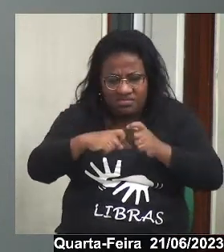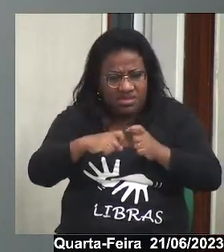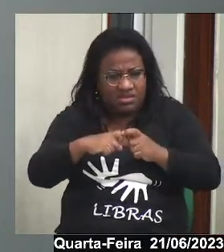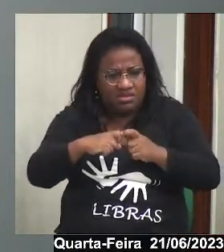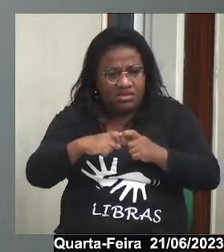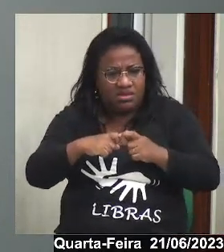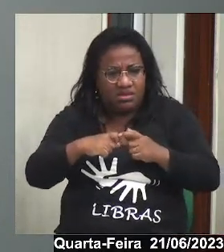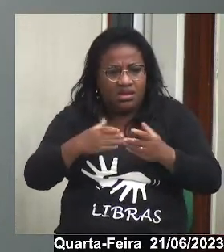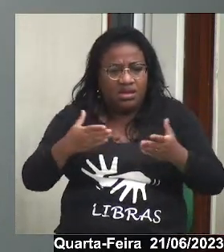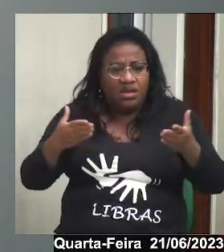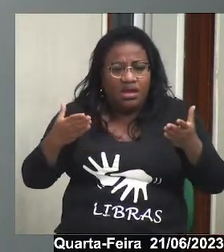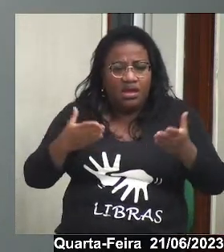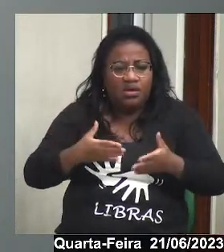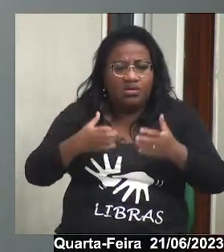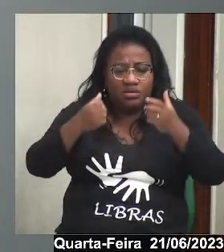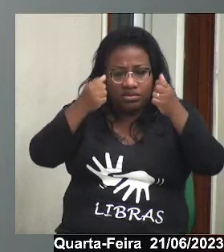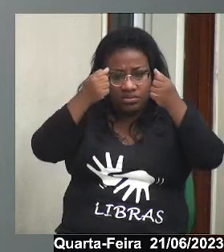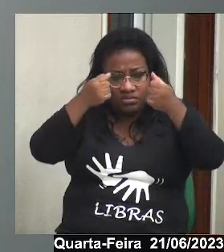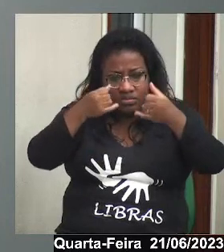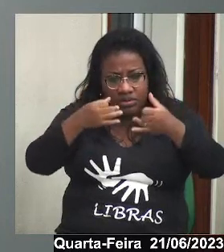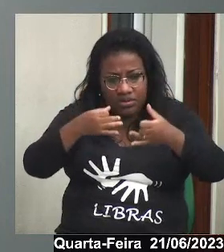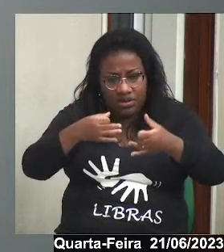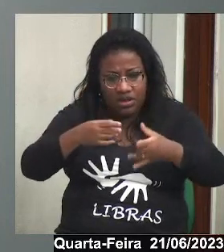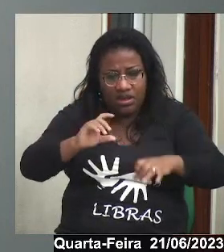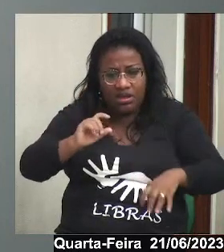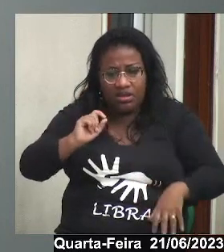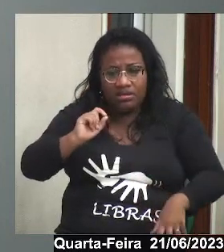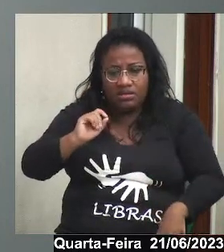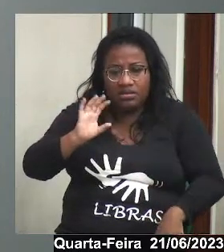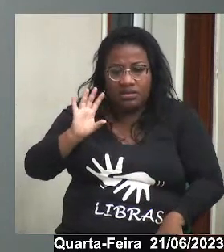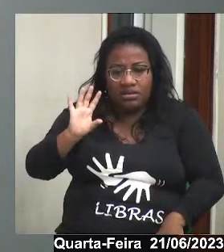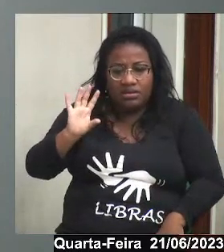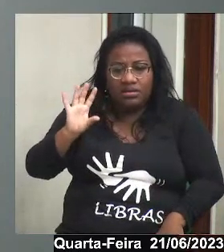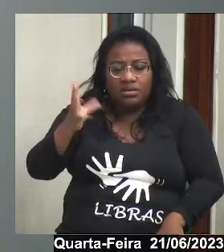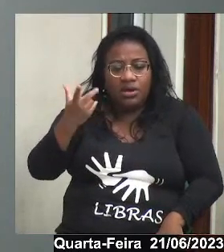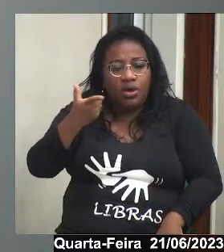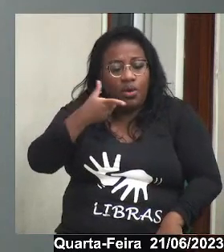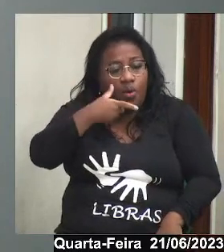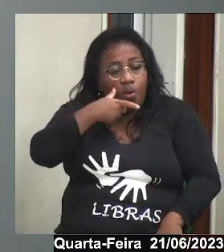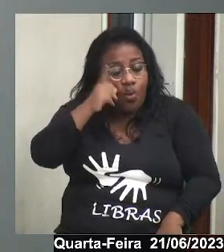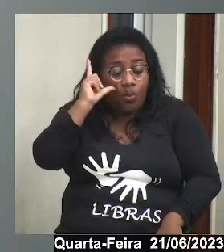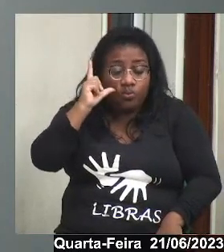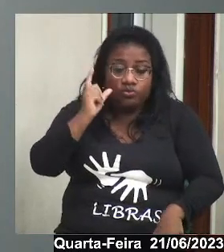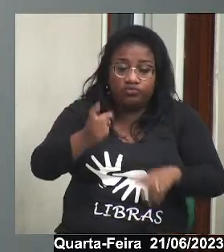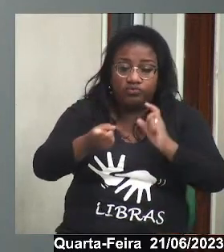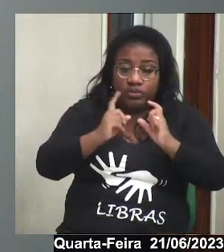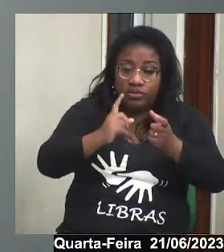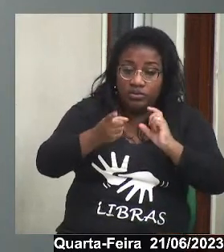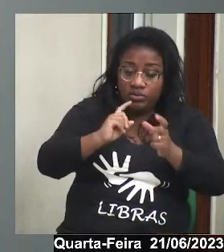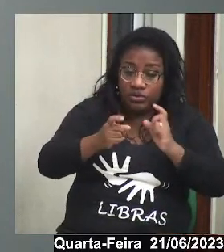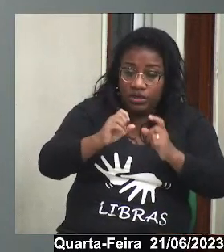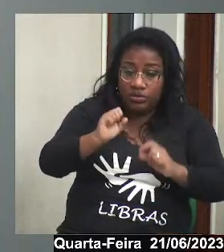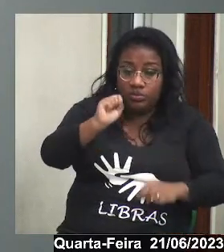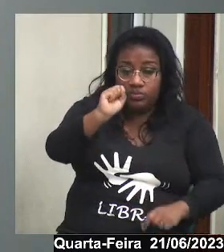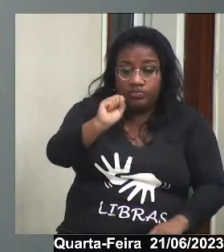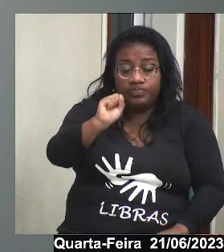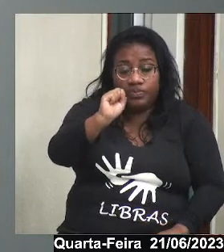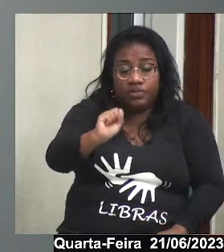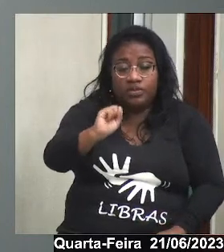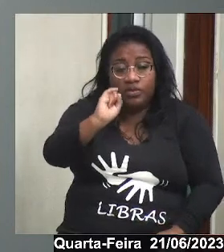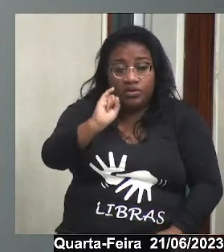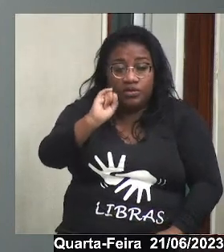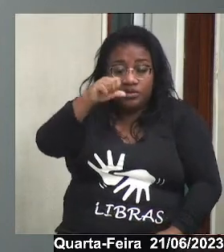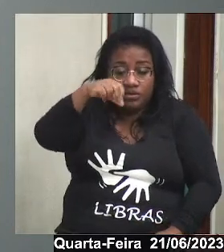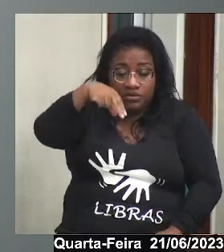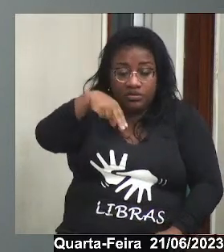E eu queria agora explicar por que está acontecendo isso. Ontem eu estive em reunião com o Sindicato dos Médicos do Estado de São Paulo.